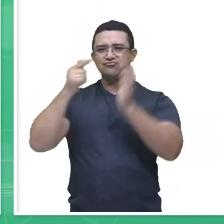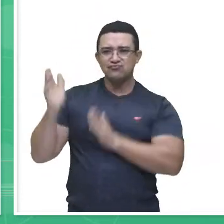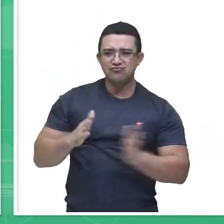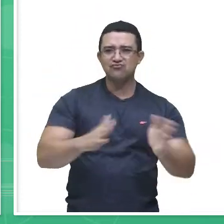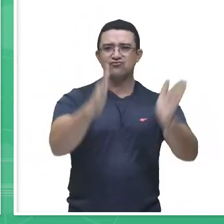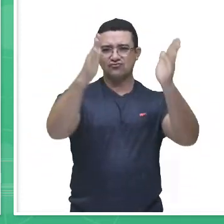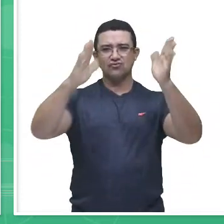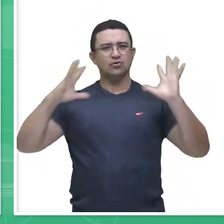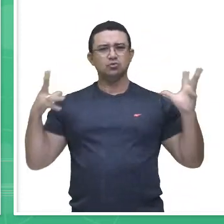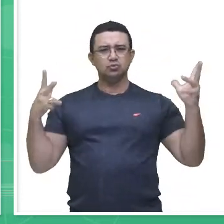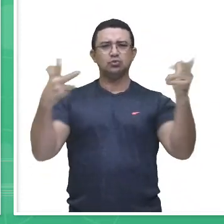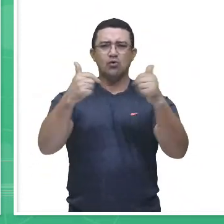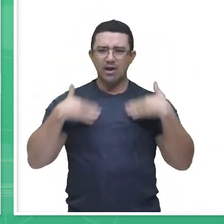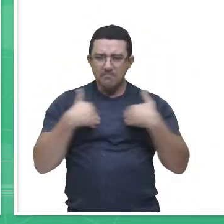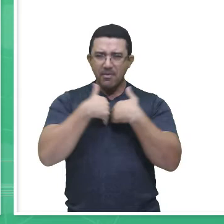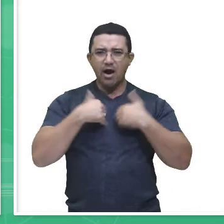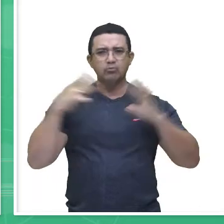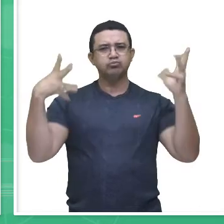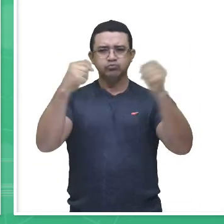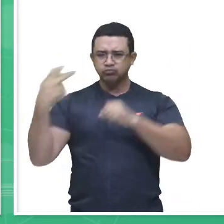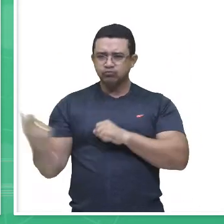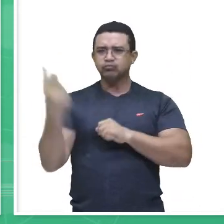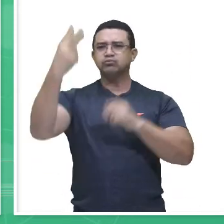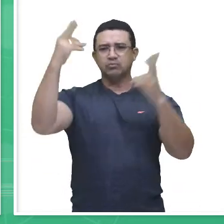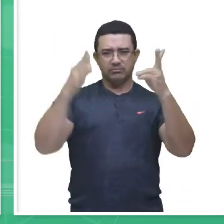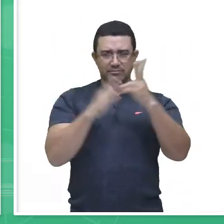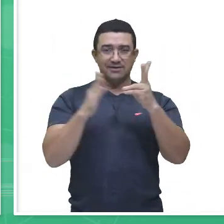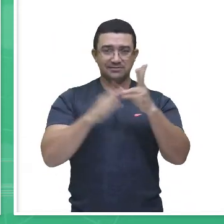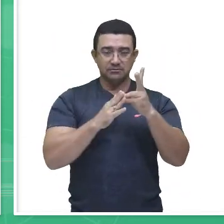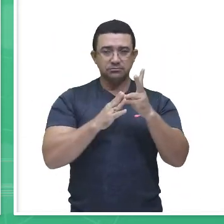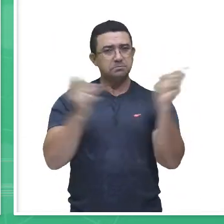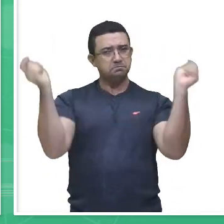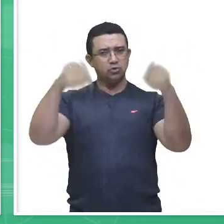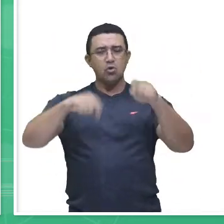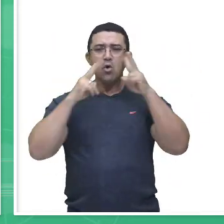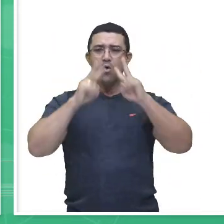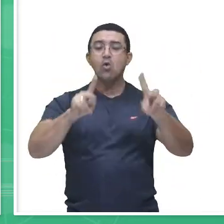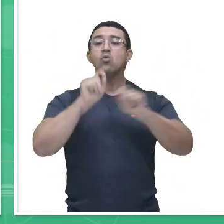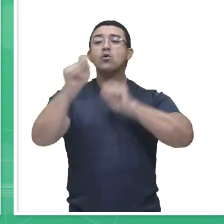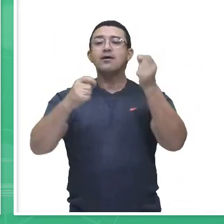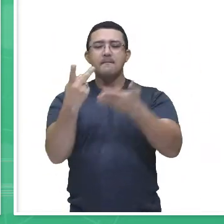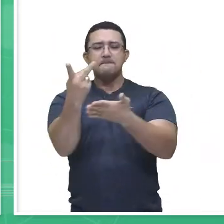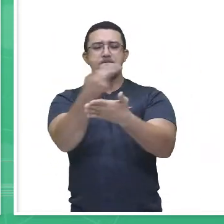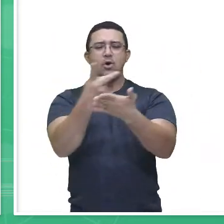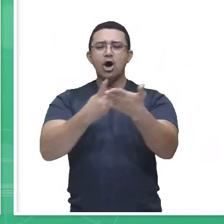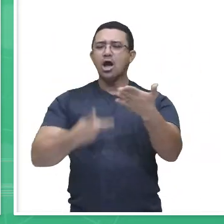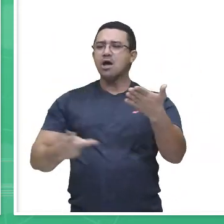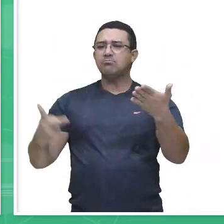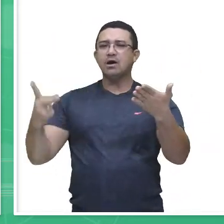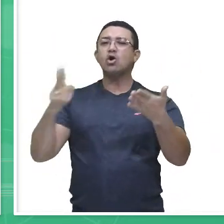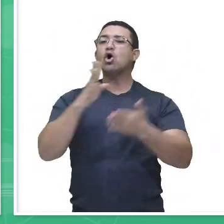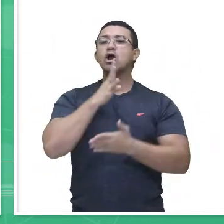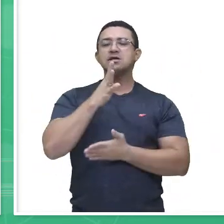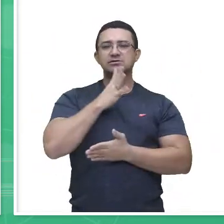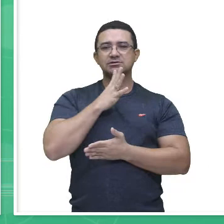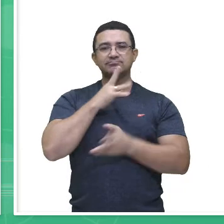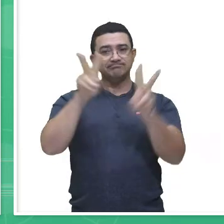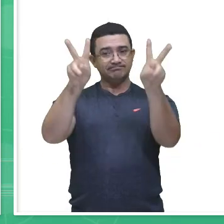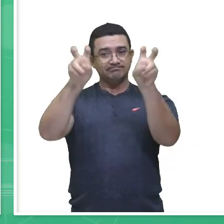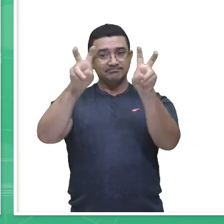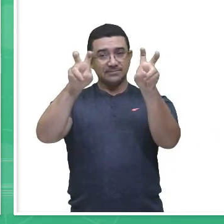naturais e também valorizando o índio brasileiro. E a gente pode observar isso em um poema bem conhecido dele, A Canção do